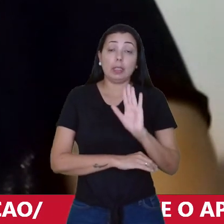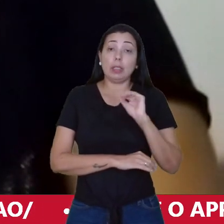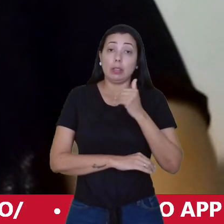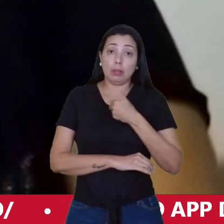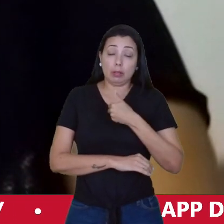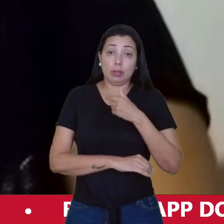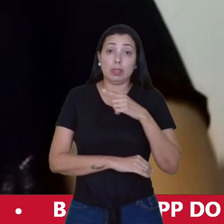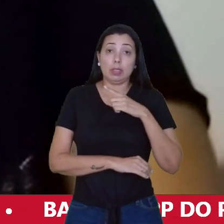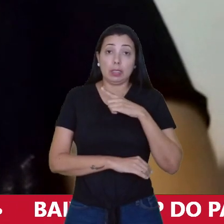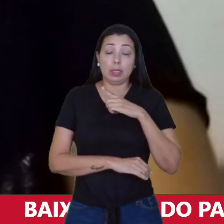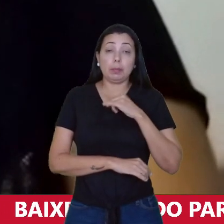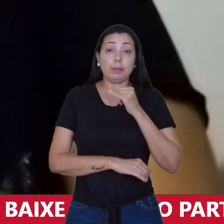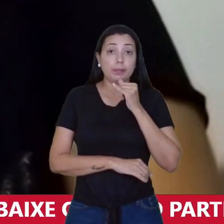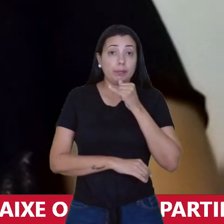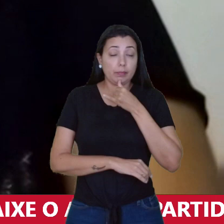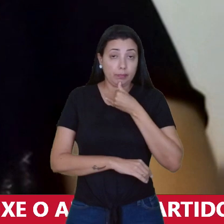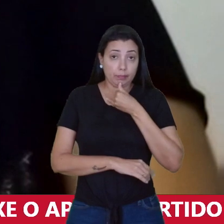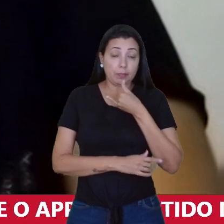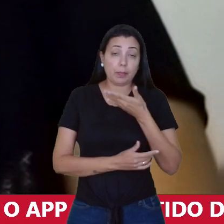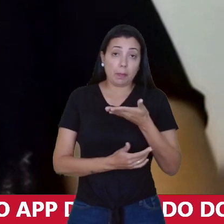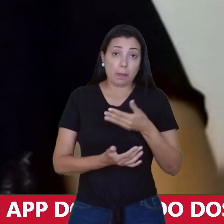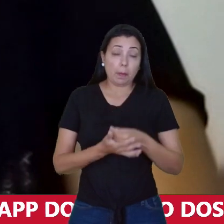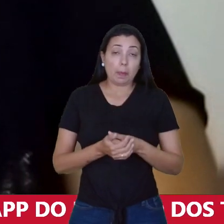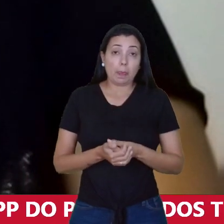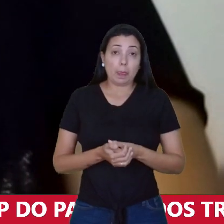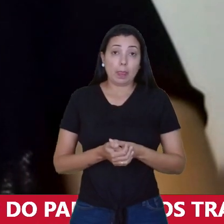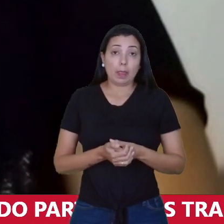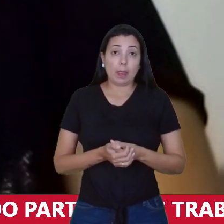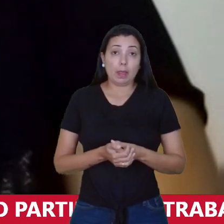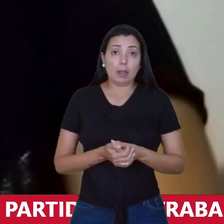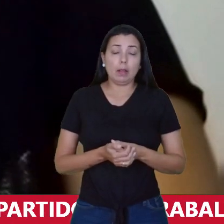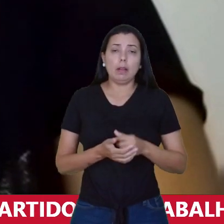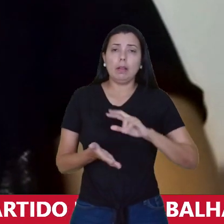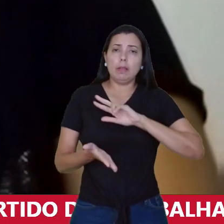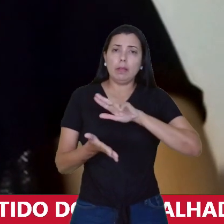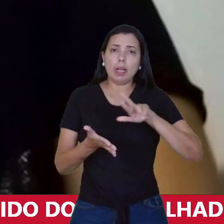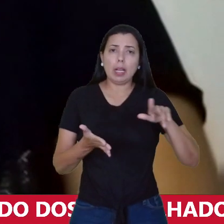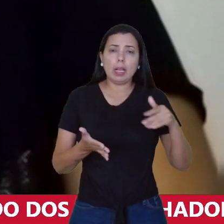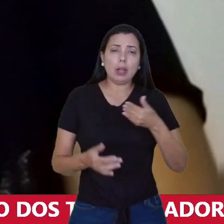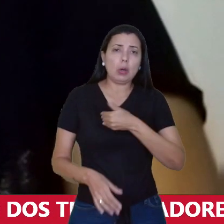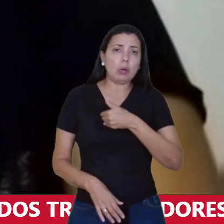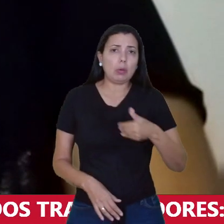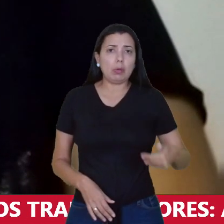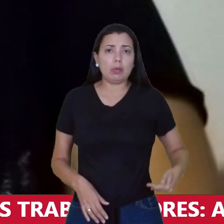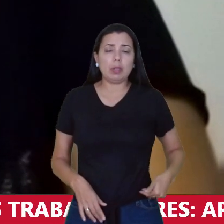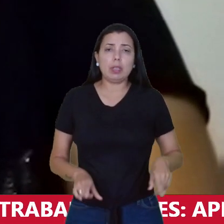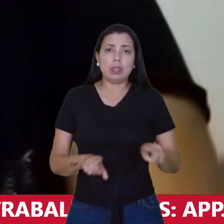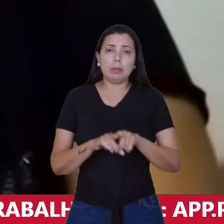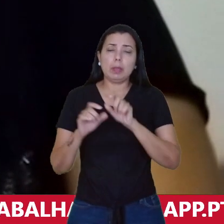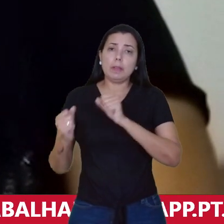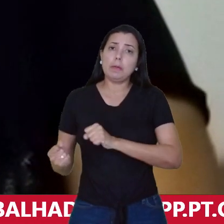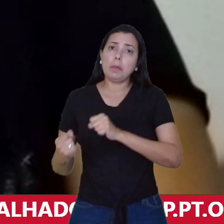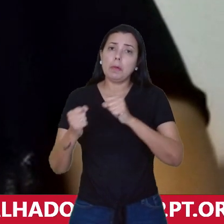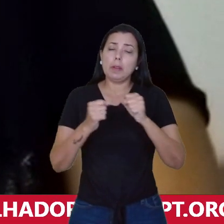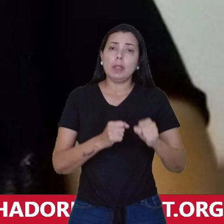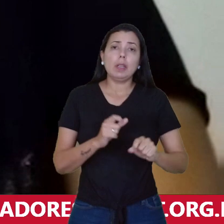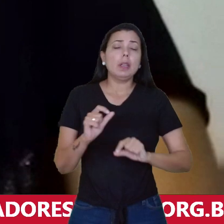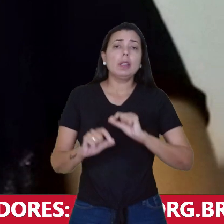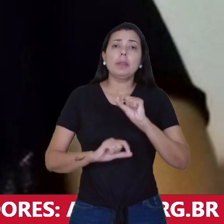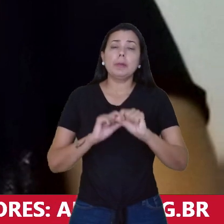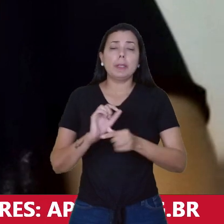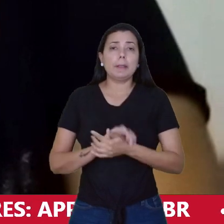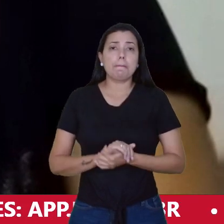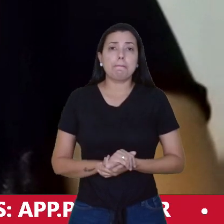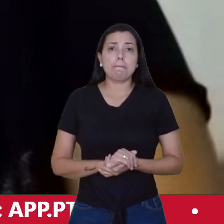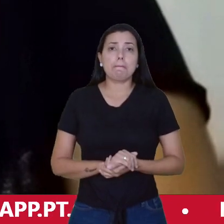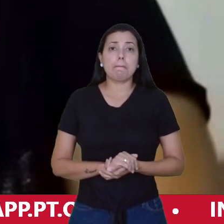gente tem aí, infelizmente, uma onda de um governo, de um biopoder, que